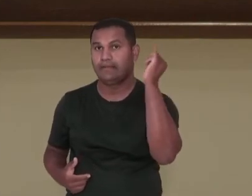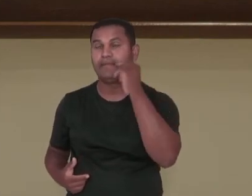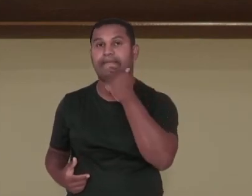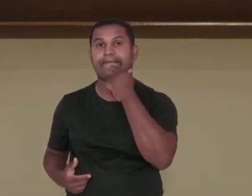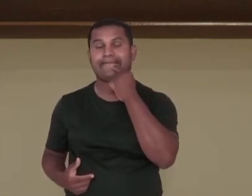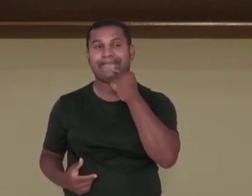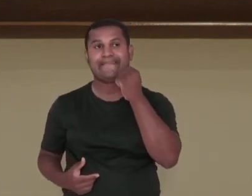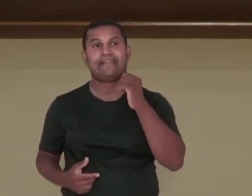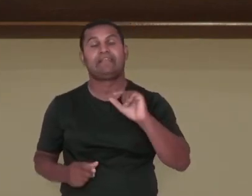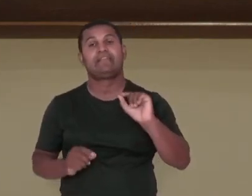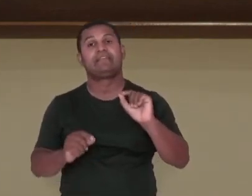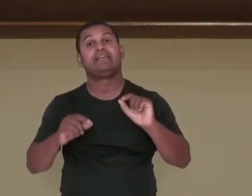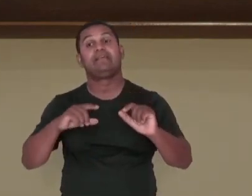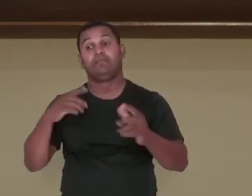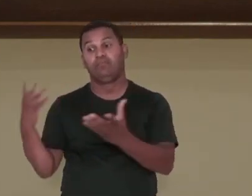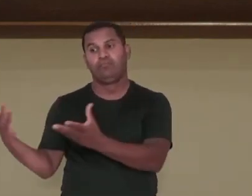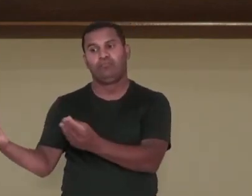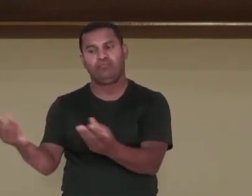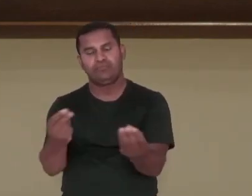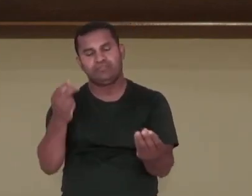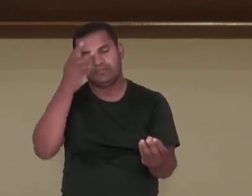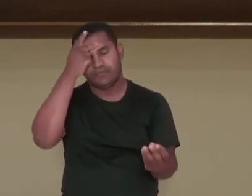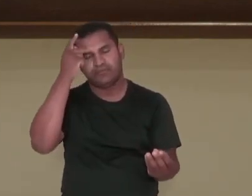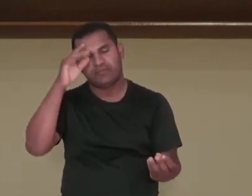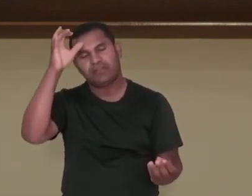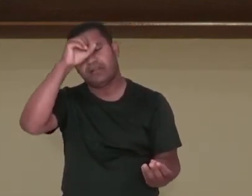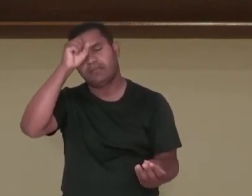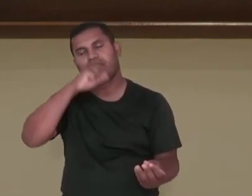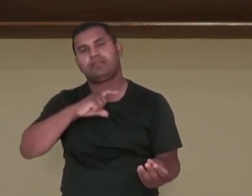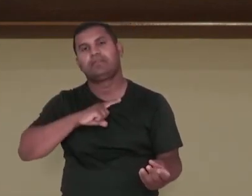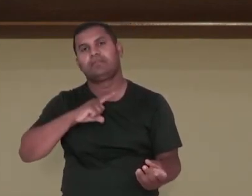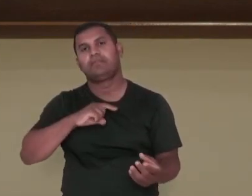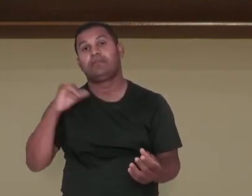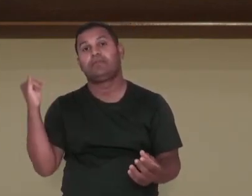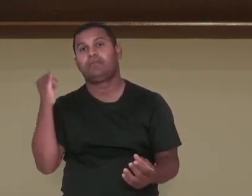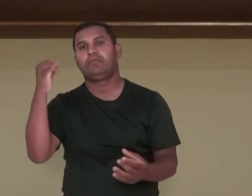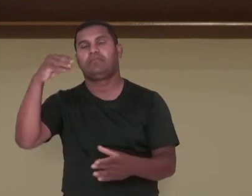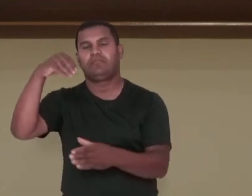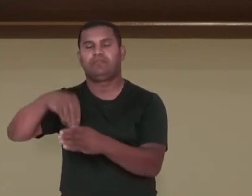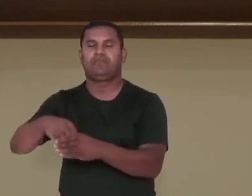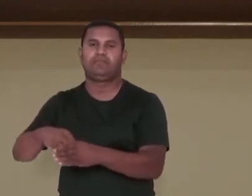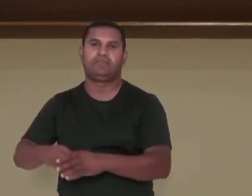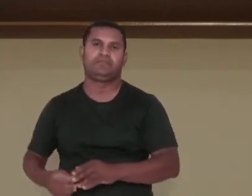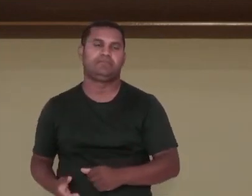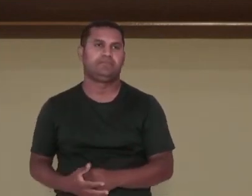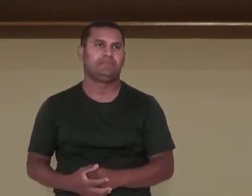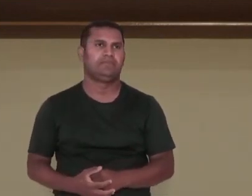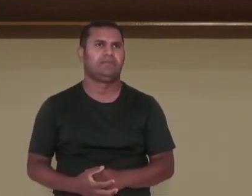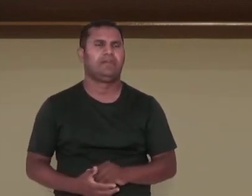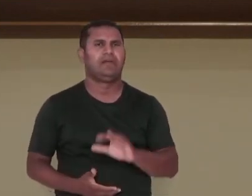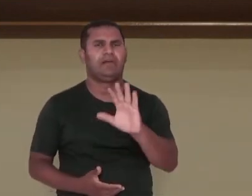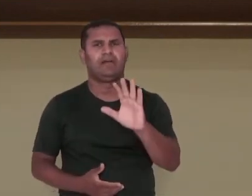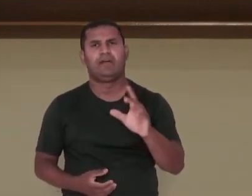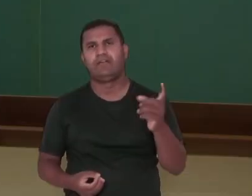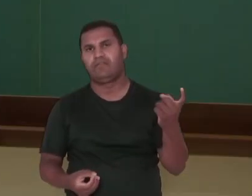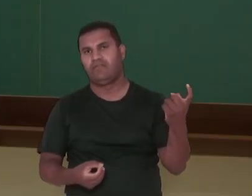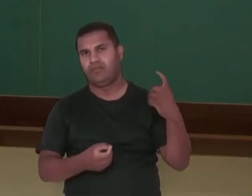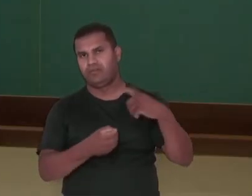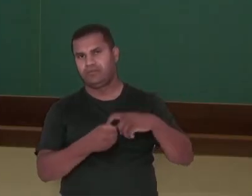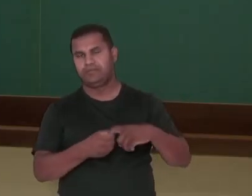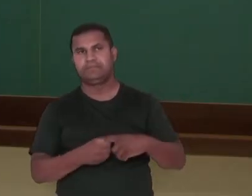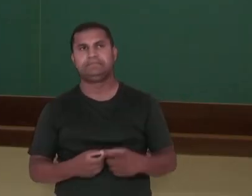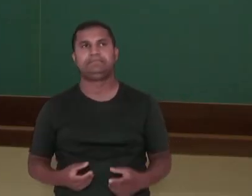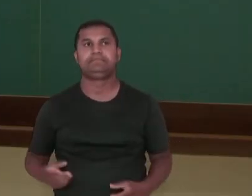A gente viu que durante o processo da Primeira República o movimento operário ele vai ganhar força, que as condições